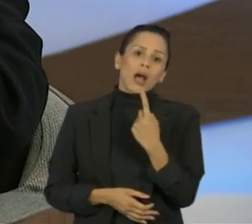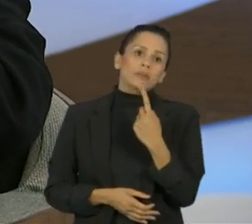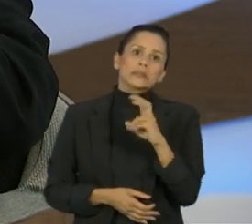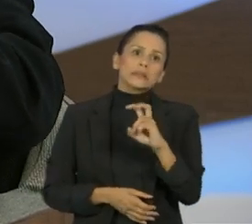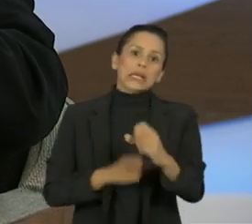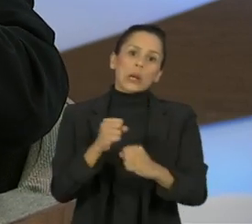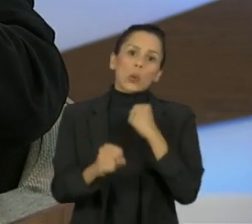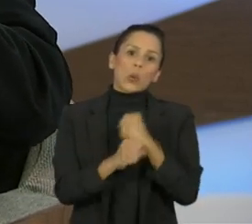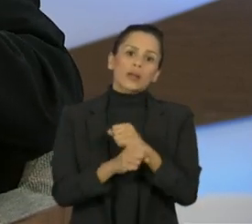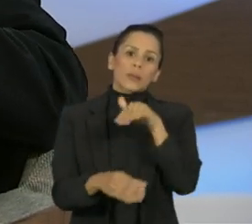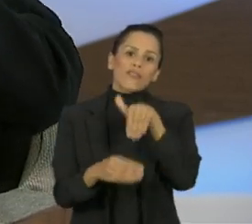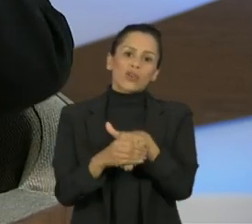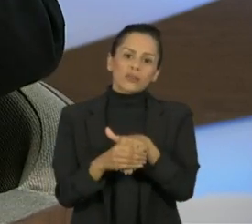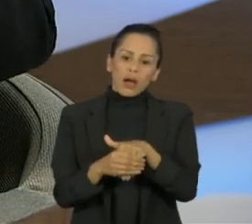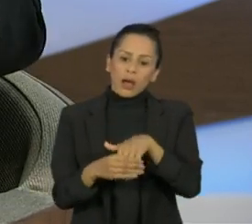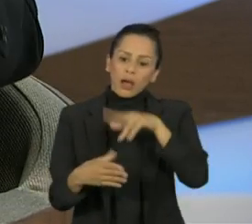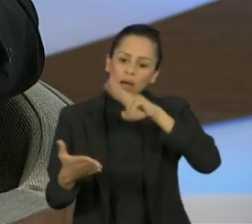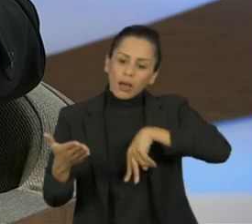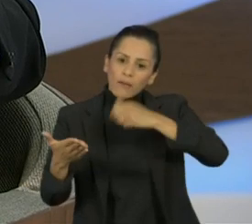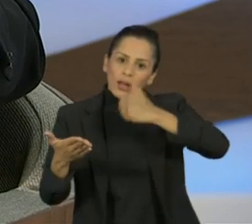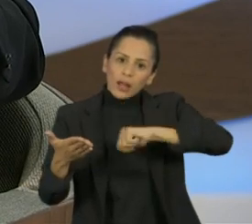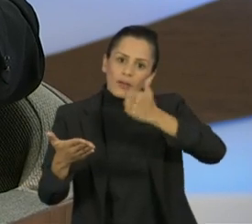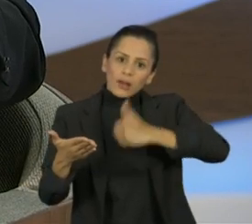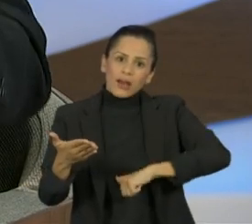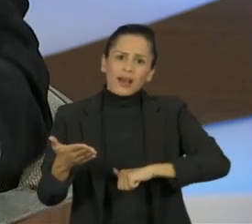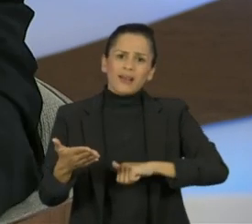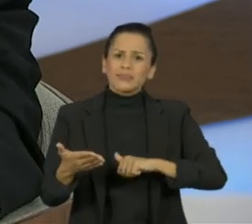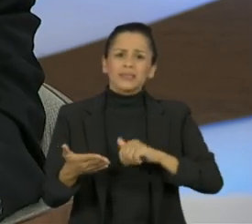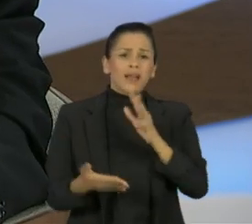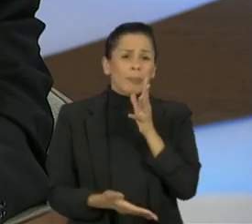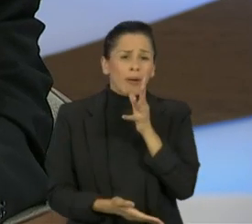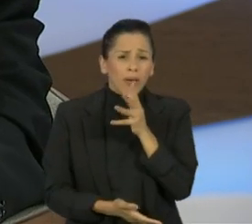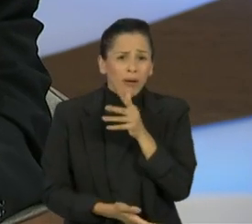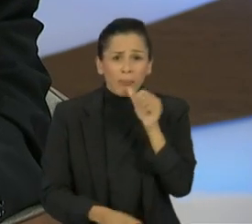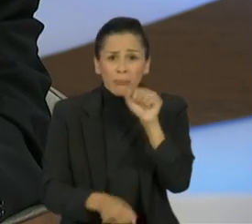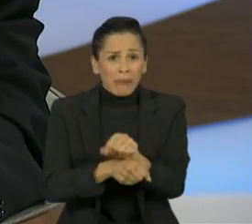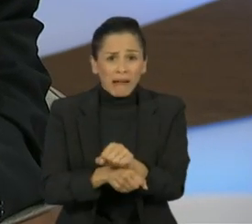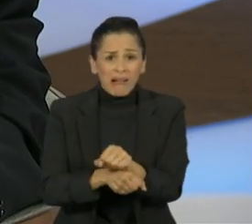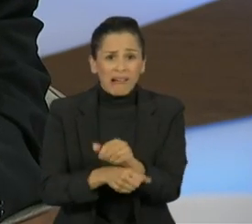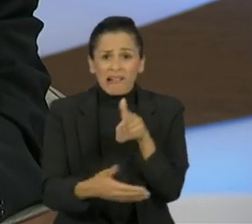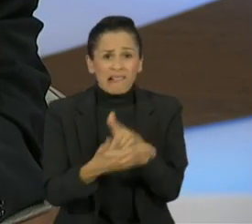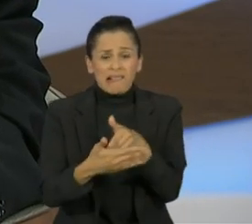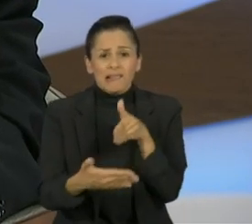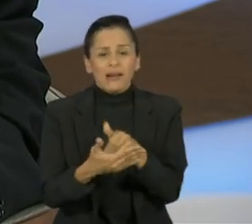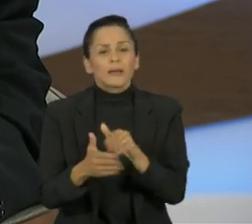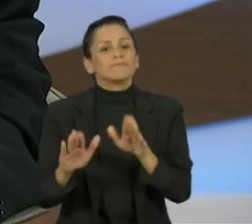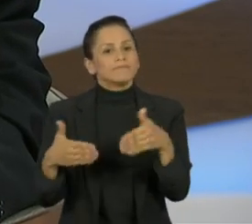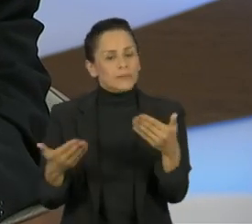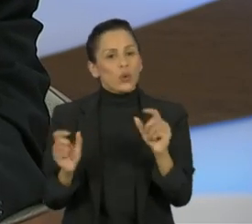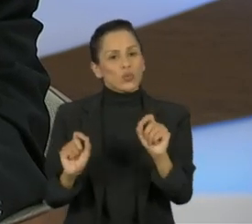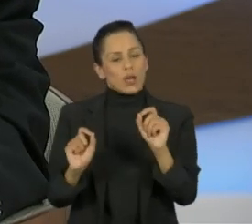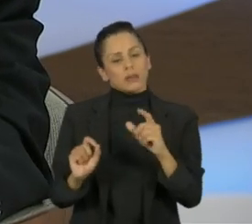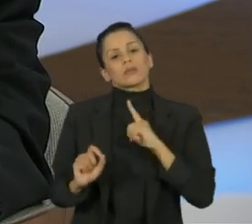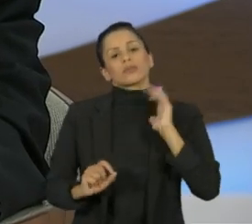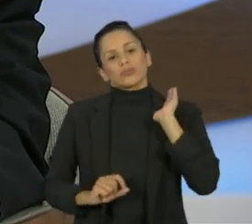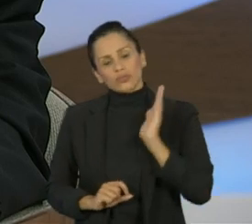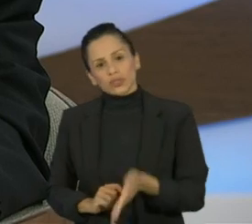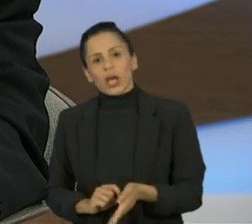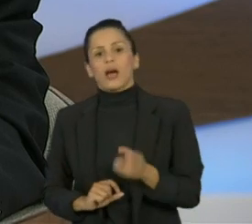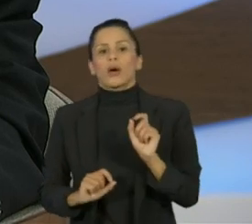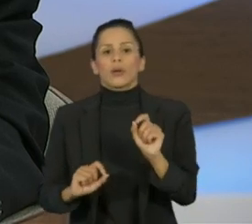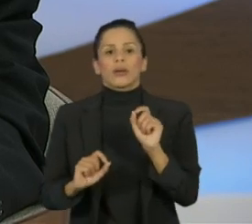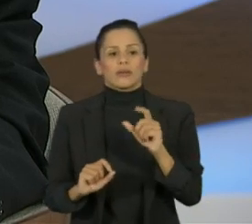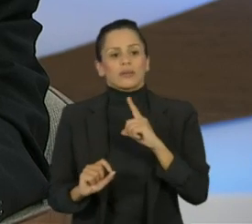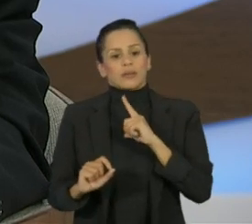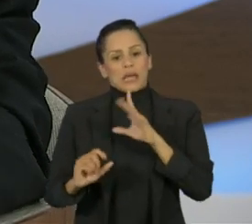que colocar todas as medidas cautelares no plenário virtual e não admitir mais recursos do que